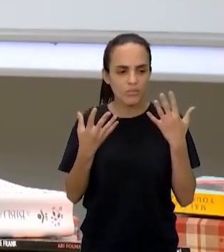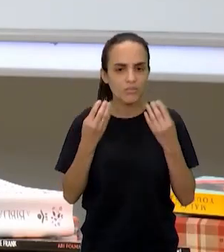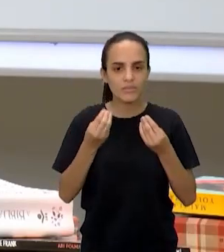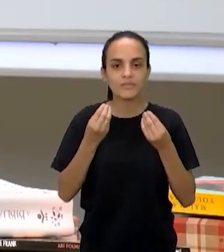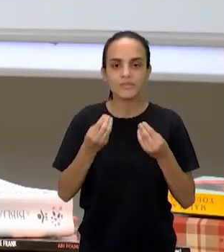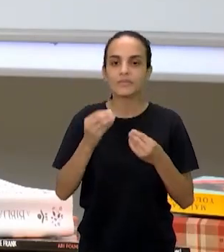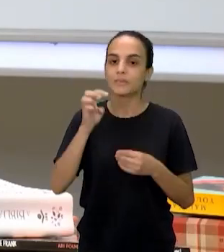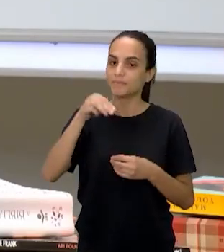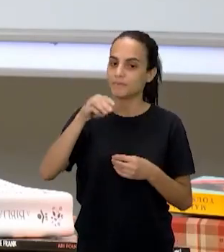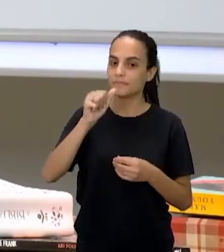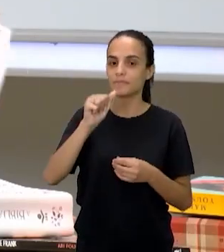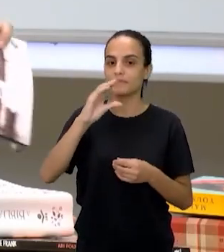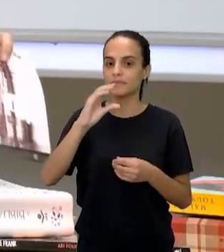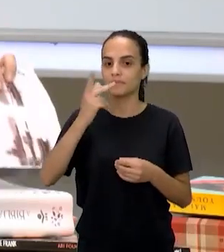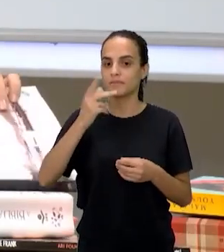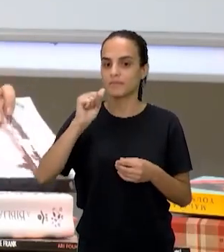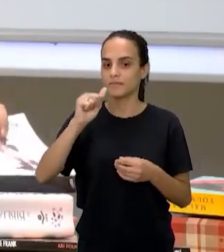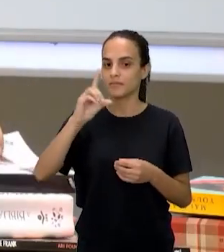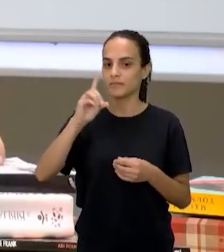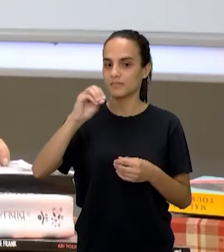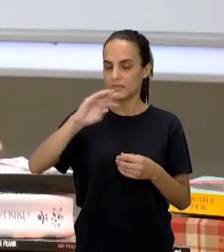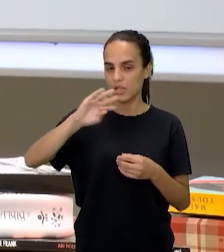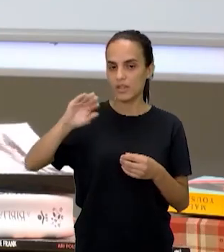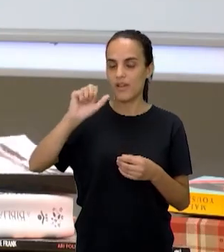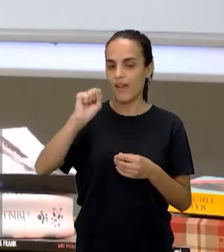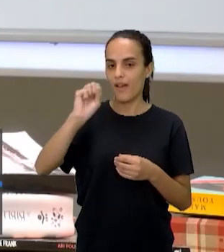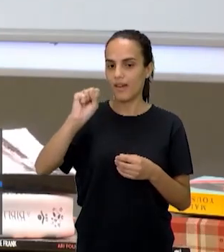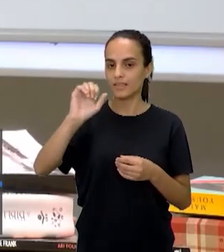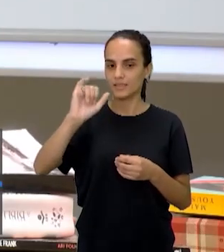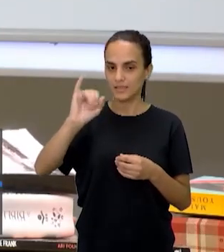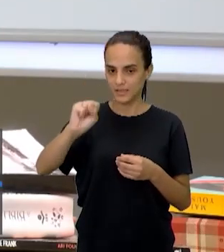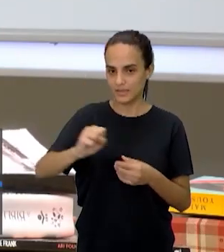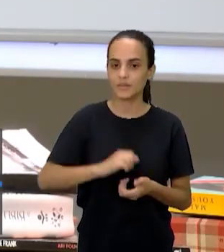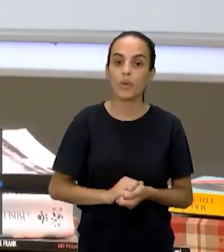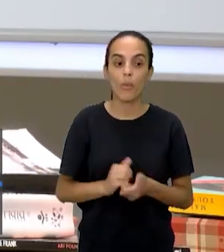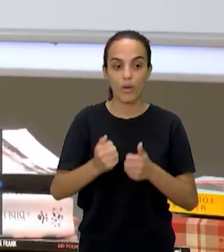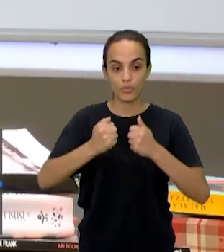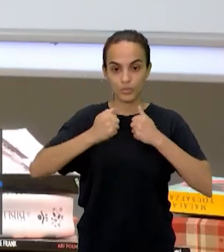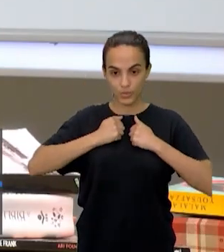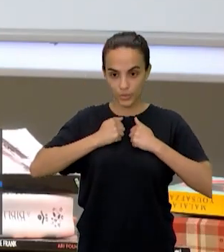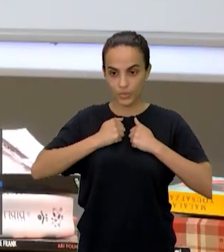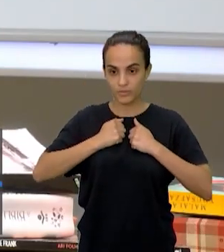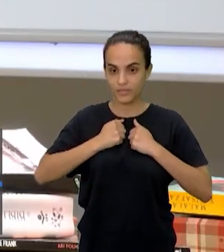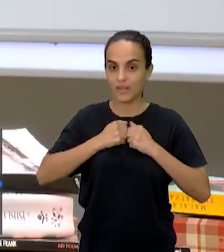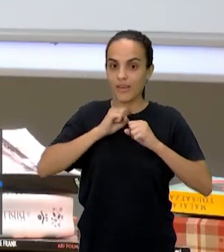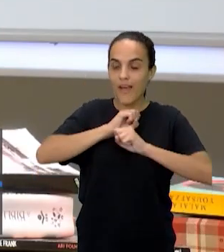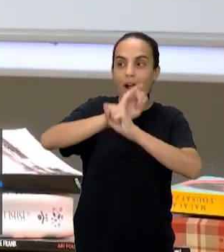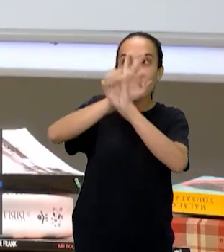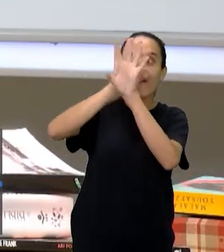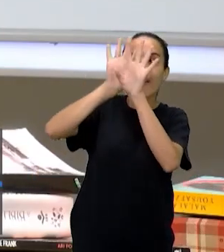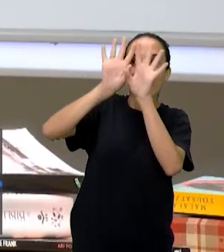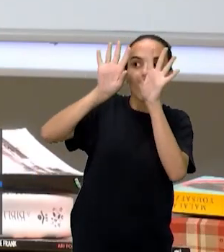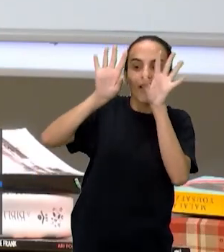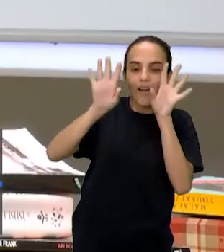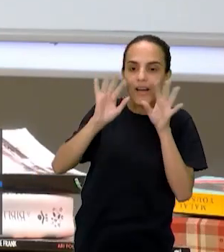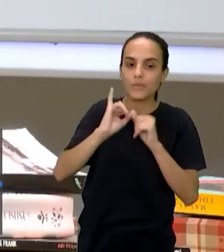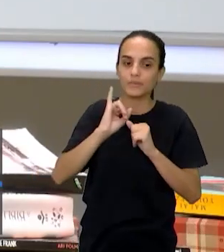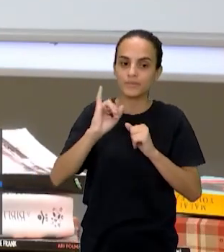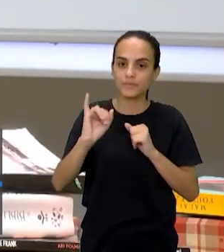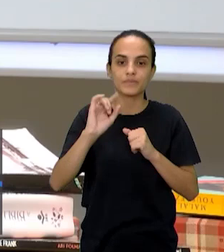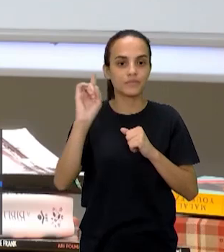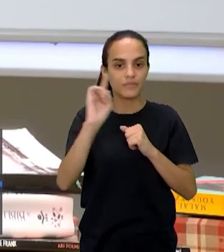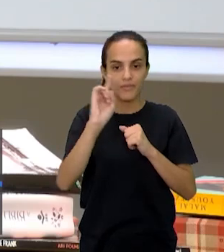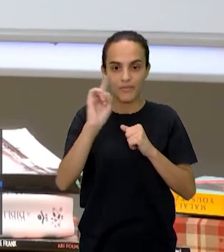Machado de Assis. Porque Machado de Assis é um autor que ele não deixa claro o que ele quer dizer. Ele